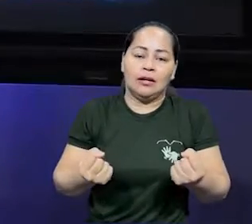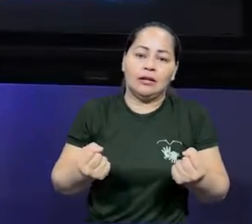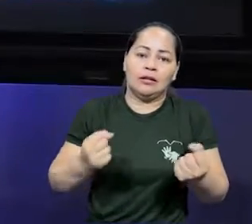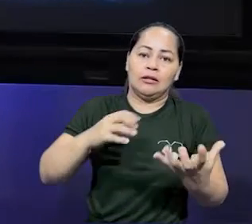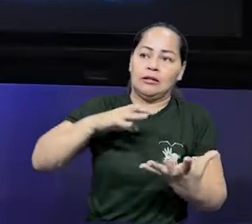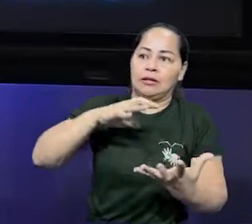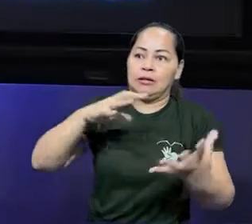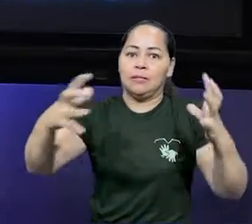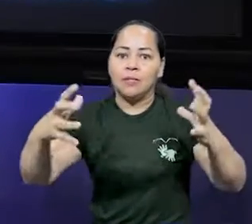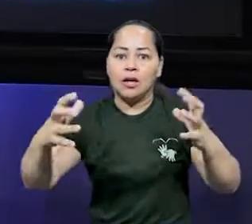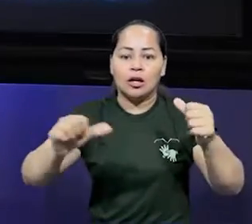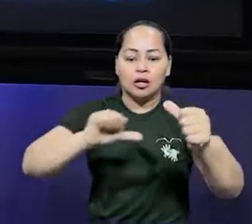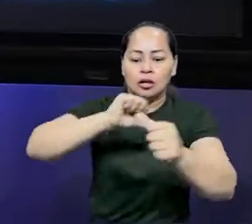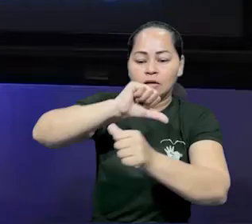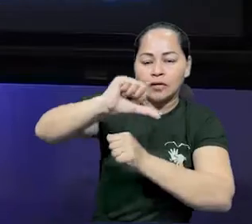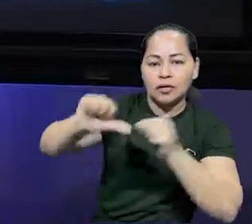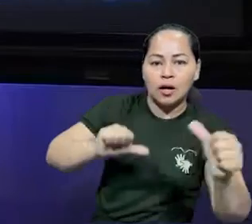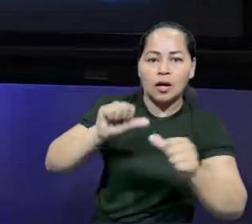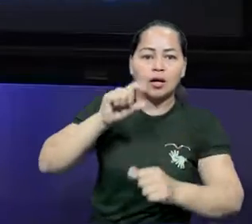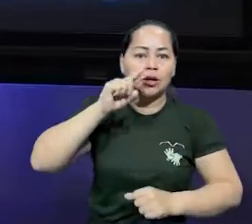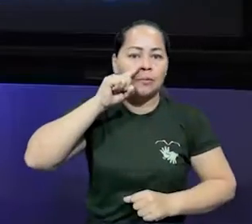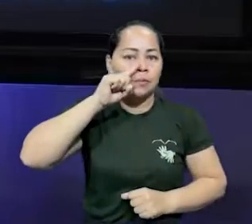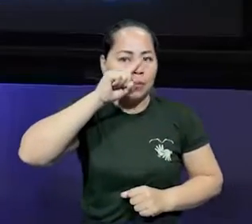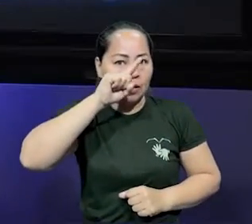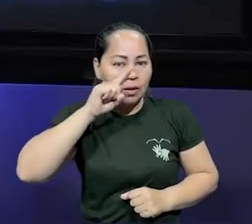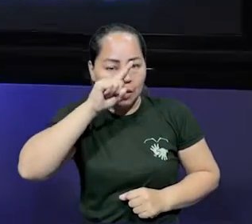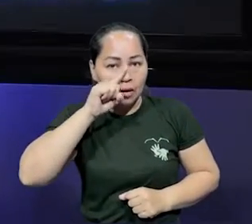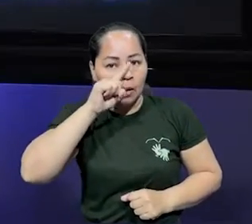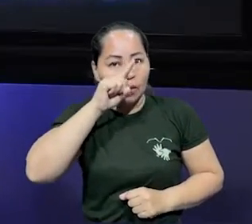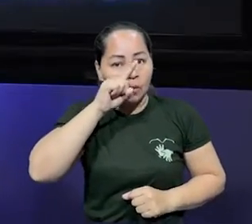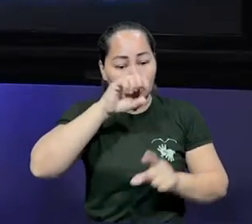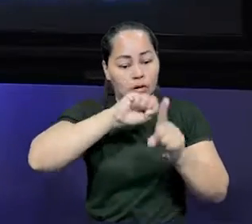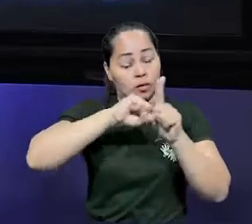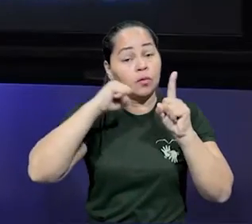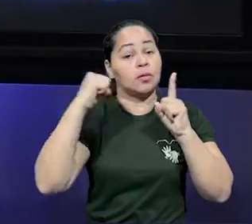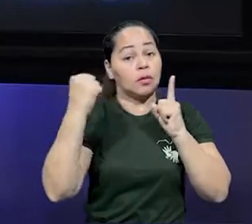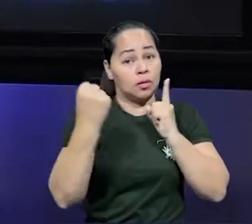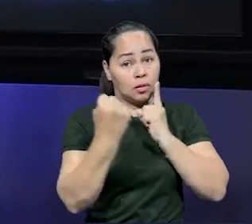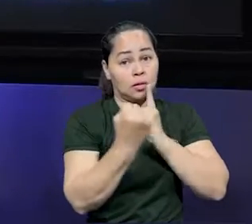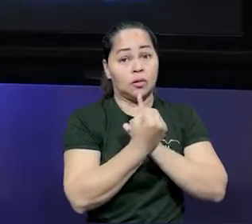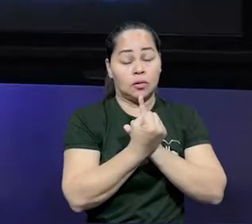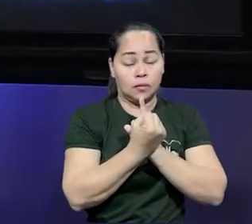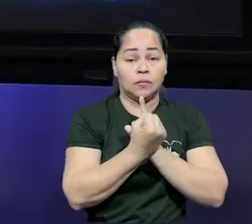das transformações e de perigos e situações de risco na sociedade,